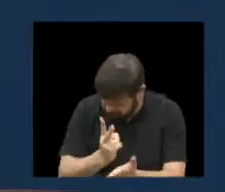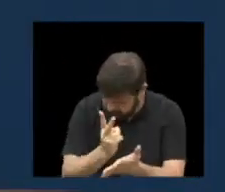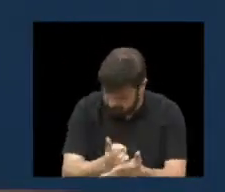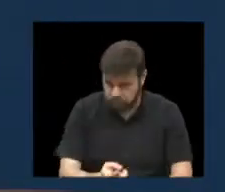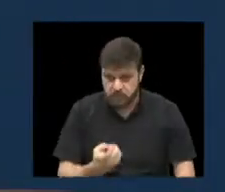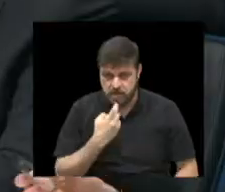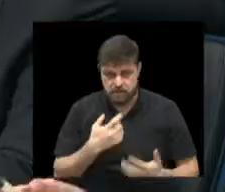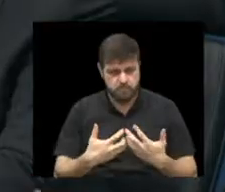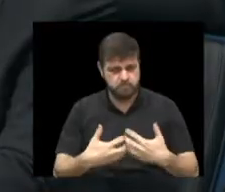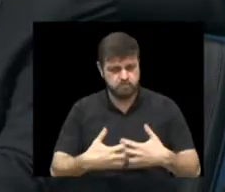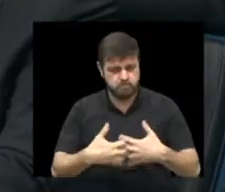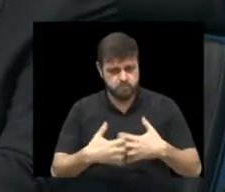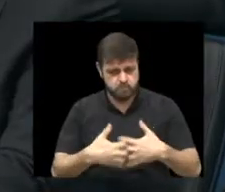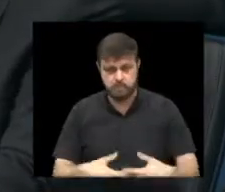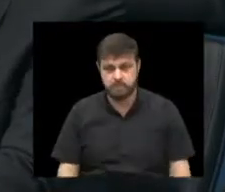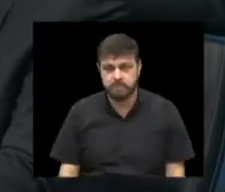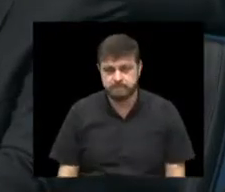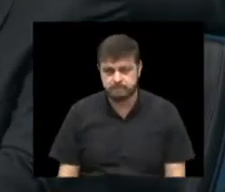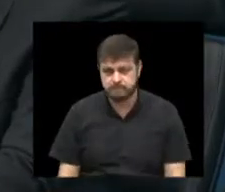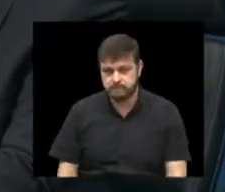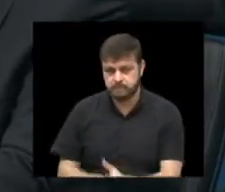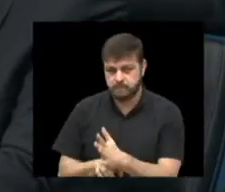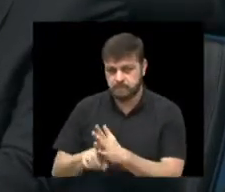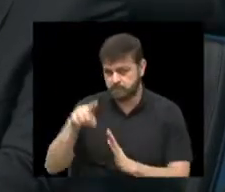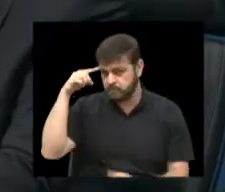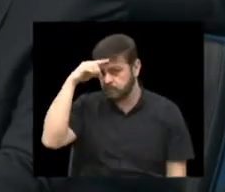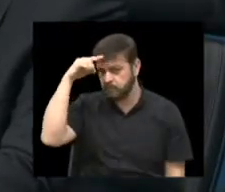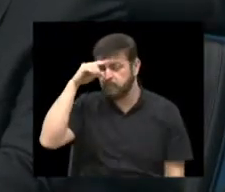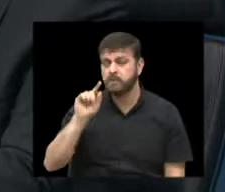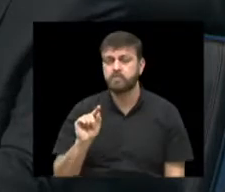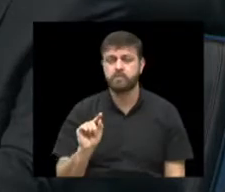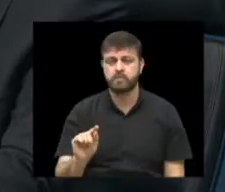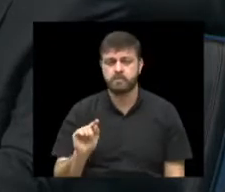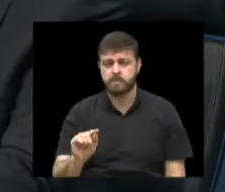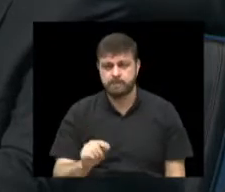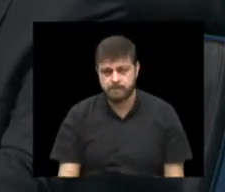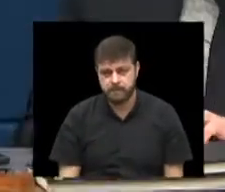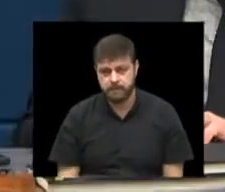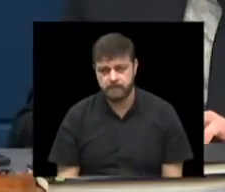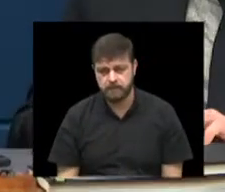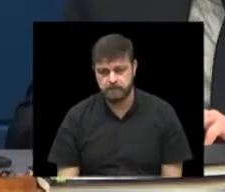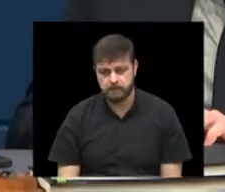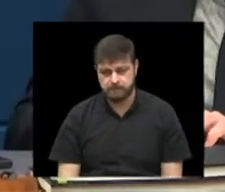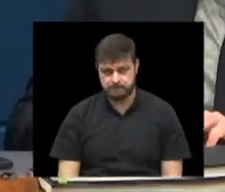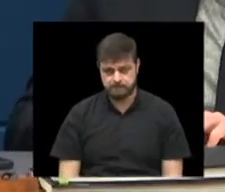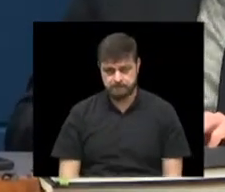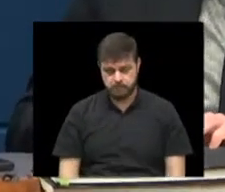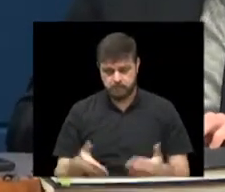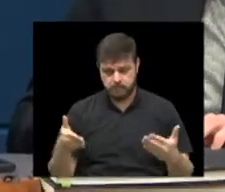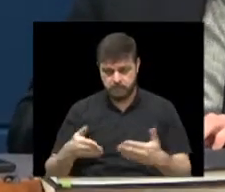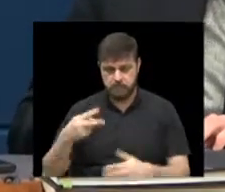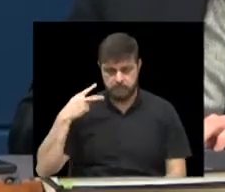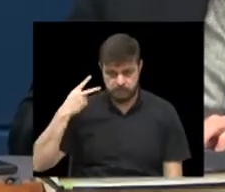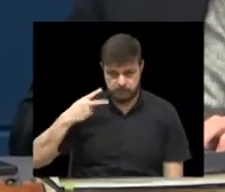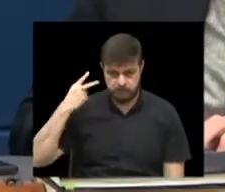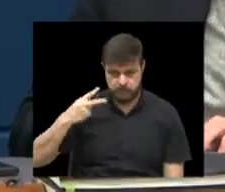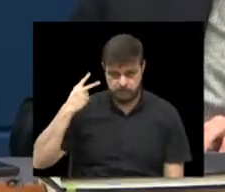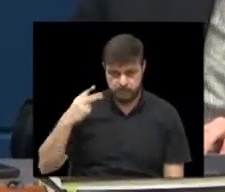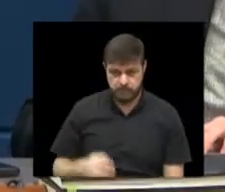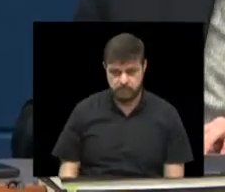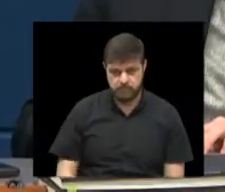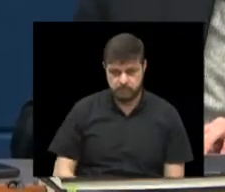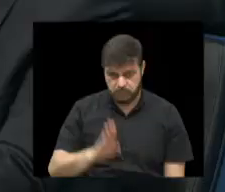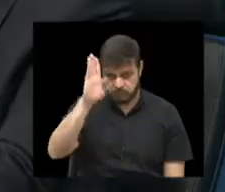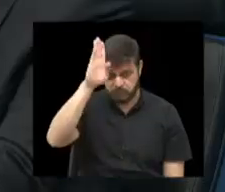Nelson. Consulto o vereador Felipe Marques, próximo vereador inscrito. Senhor presidente Rafa Zimbaldi, o próximo vereador inscrito é o vereador